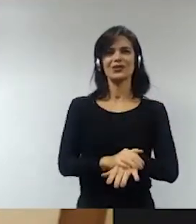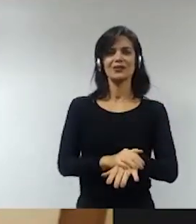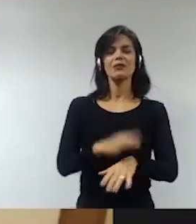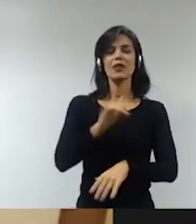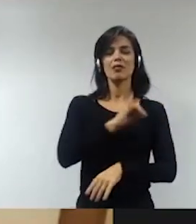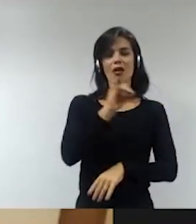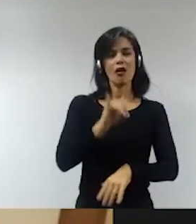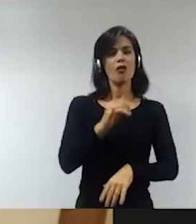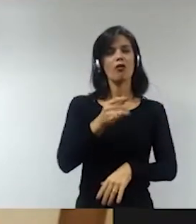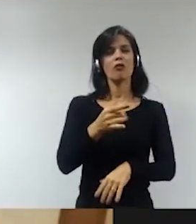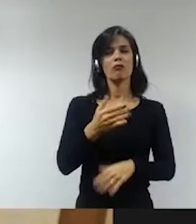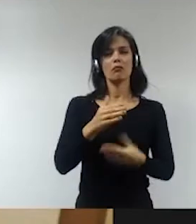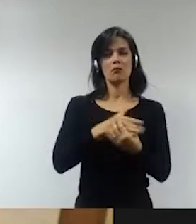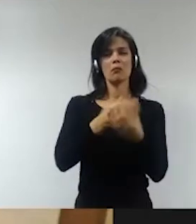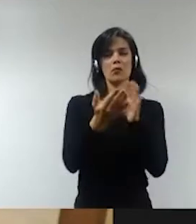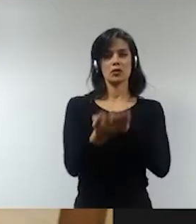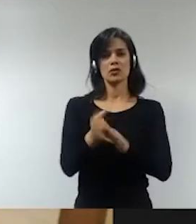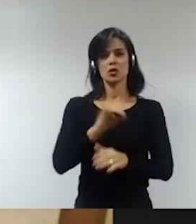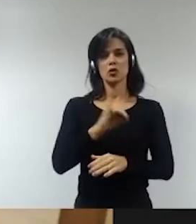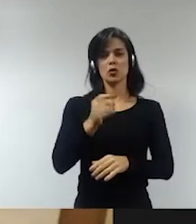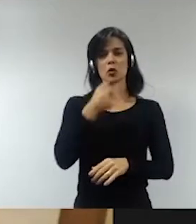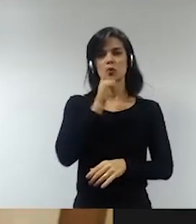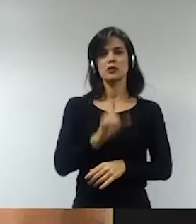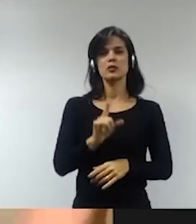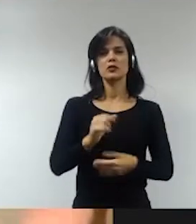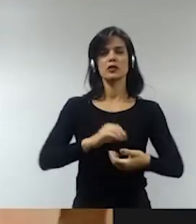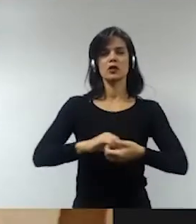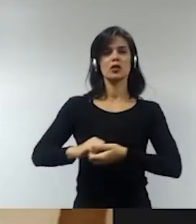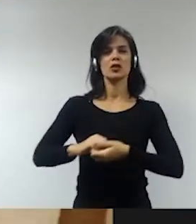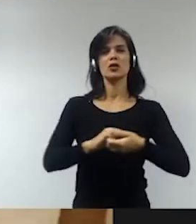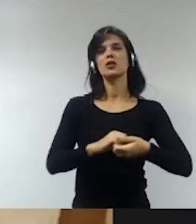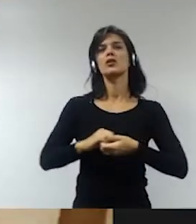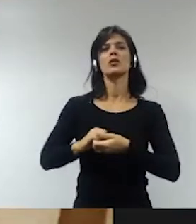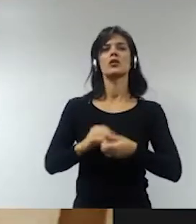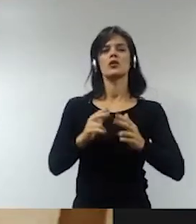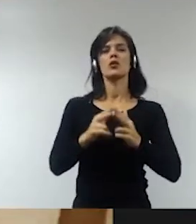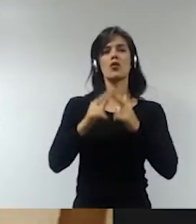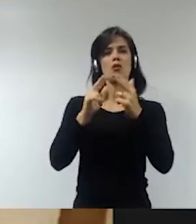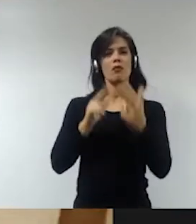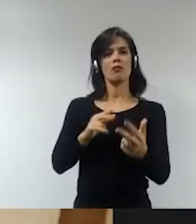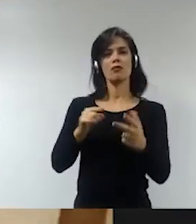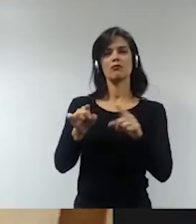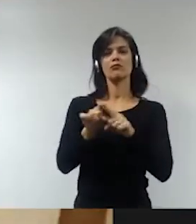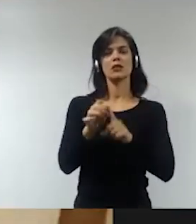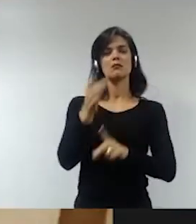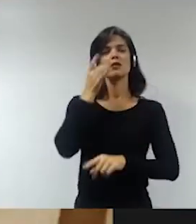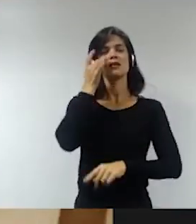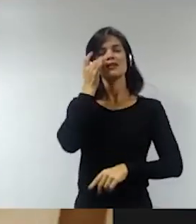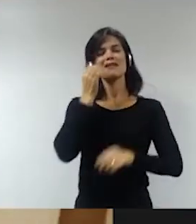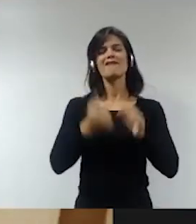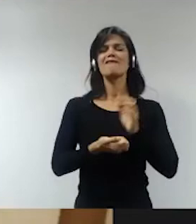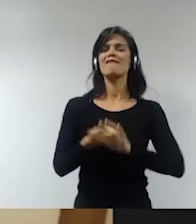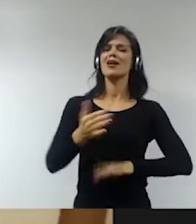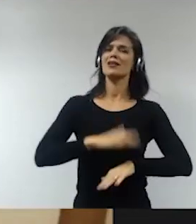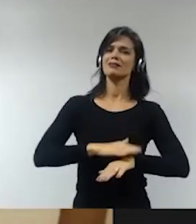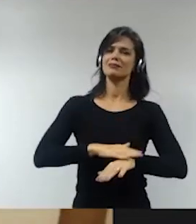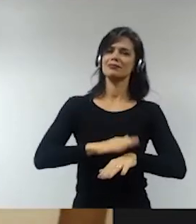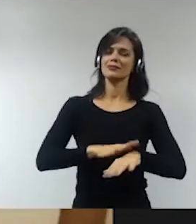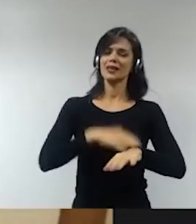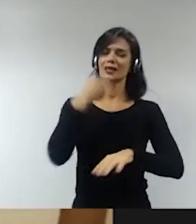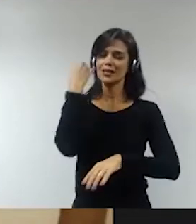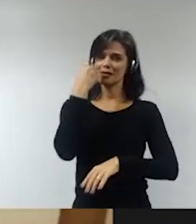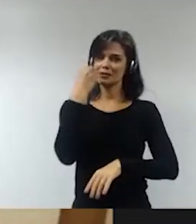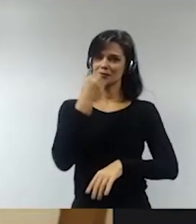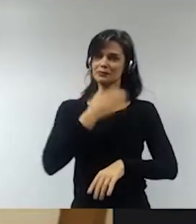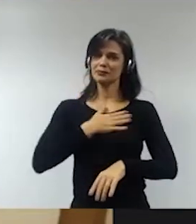gente conseguiu emplacar a mediação online e presencial em diversos momentos. E a partir dessa